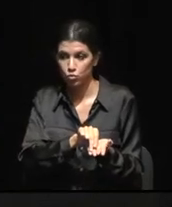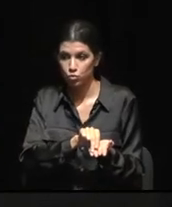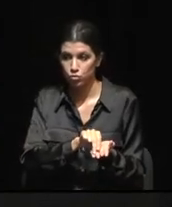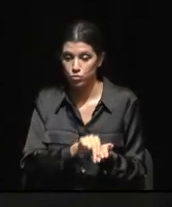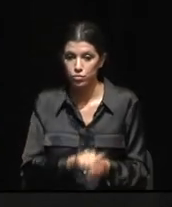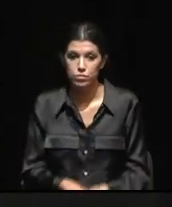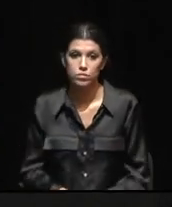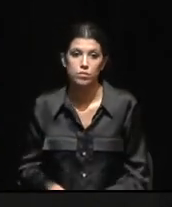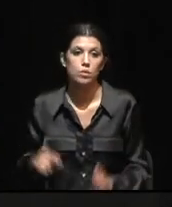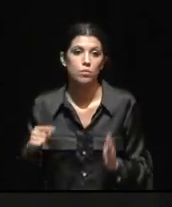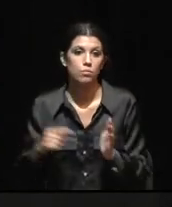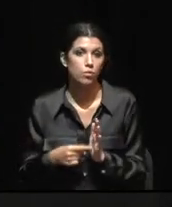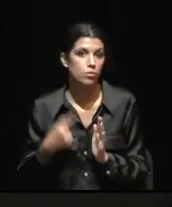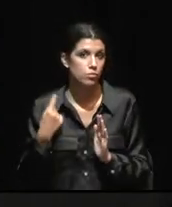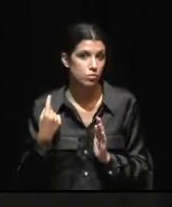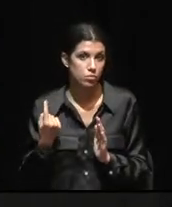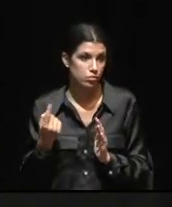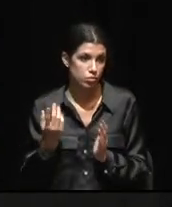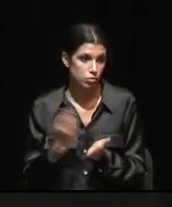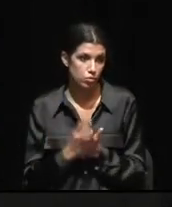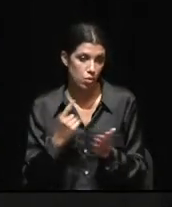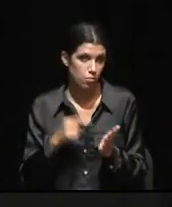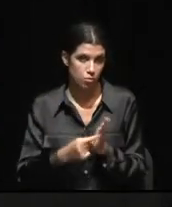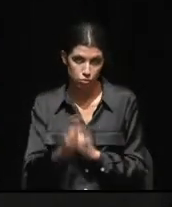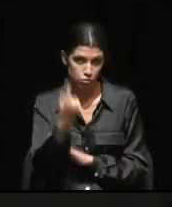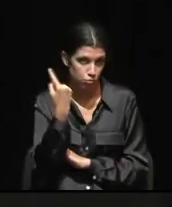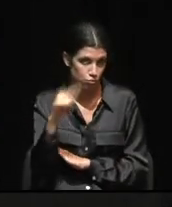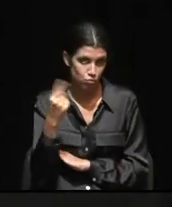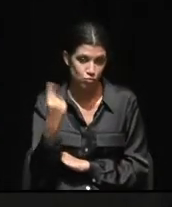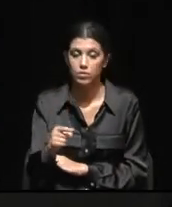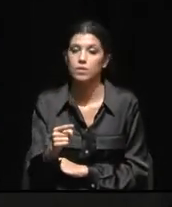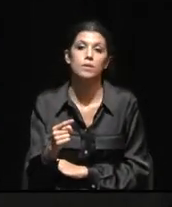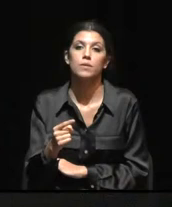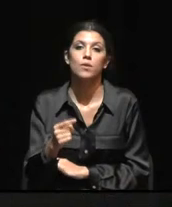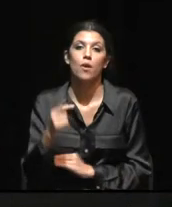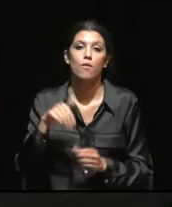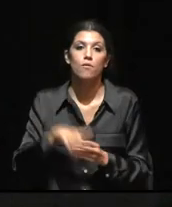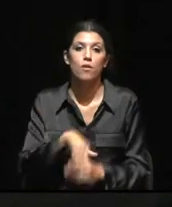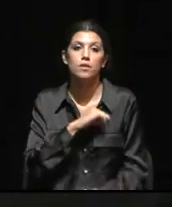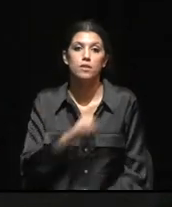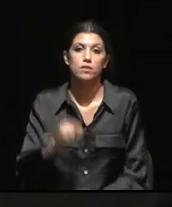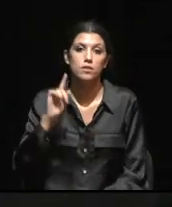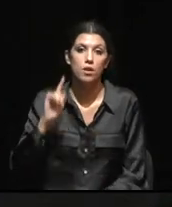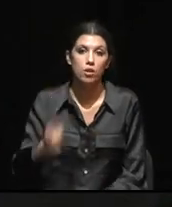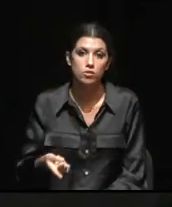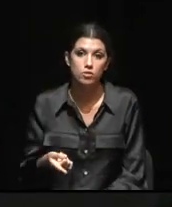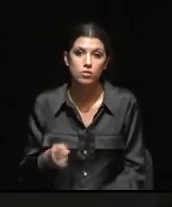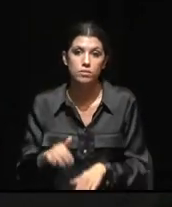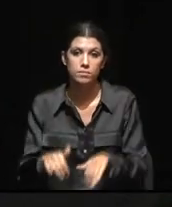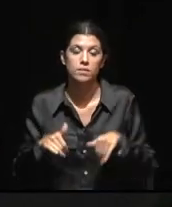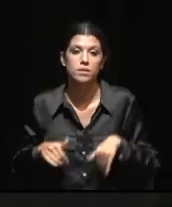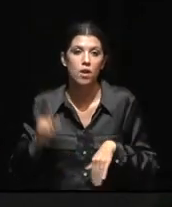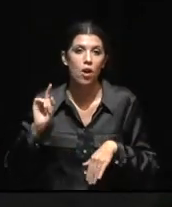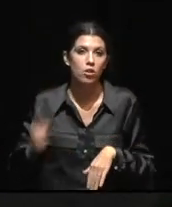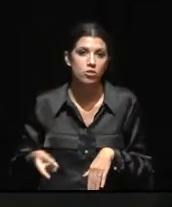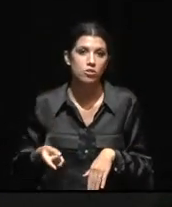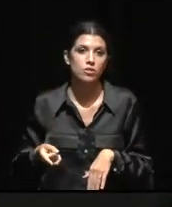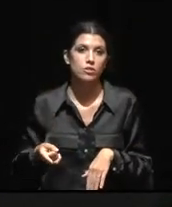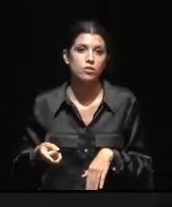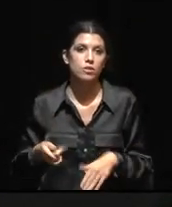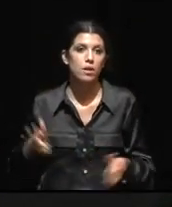quem Total quem é só um ponto Também quem Vota contra quem se